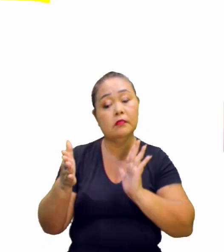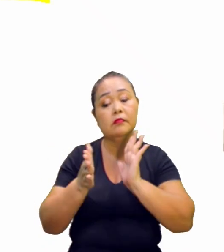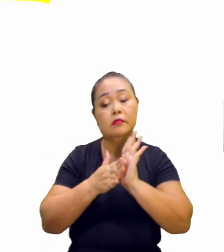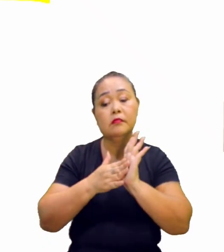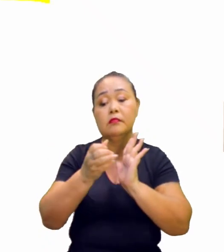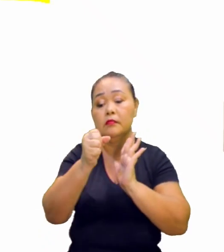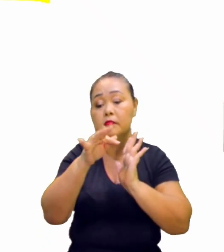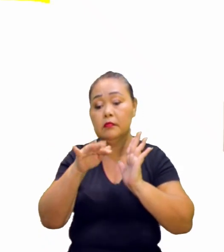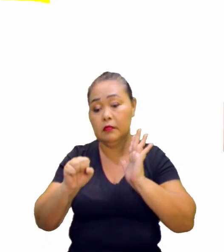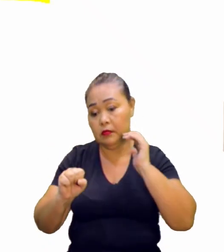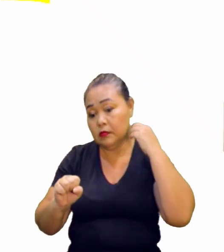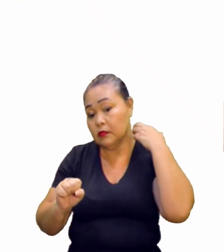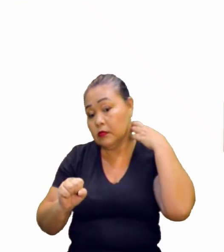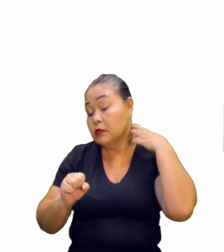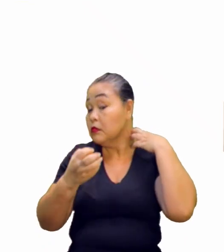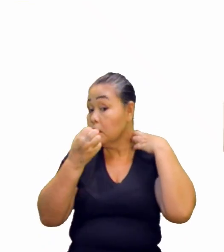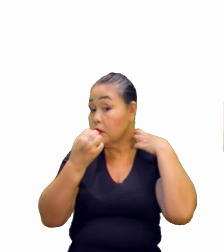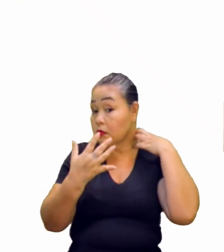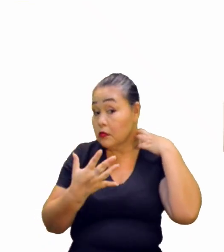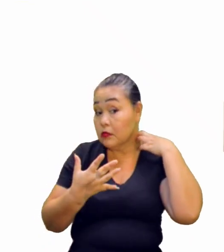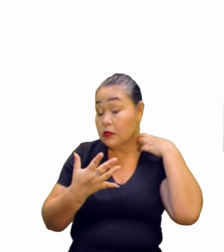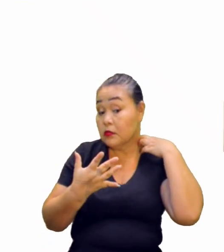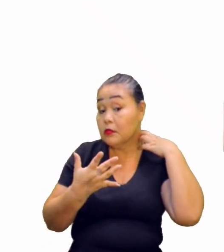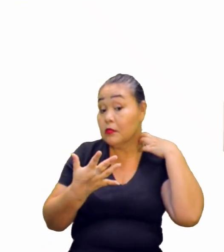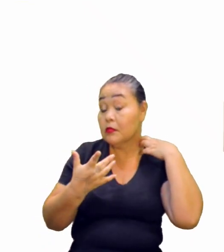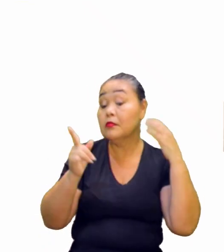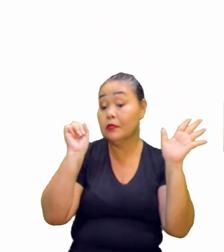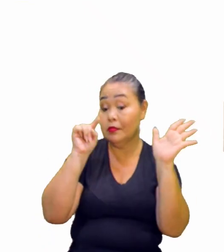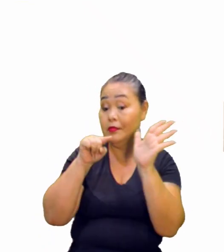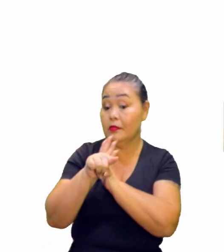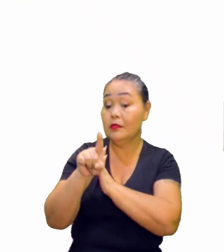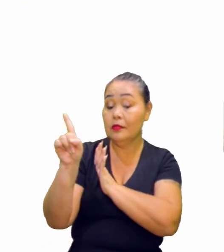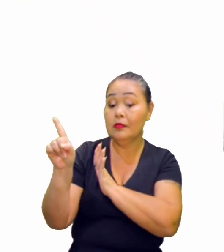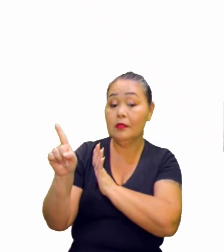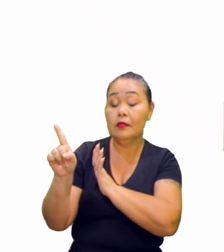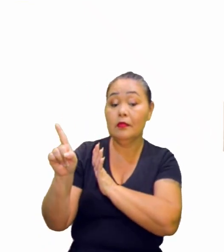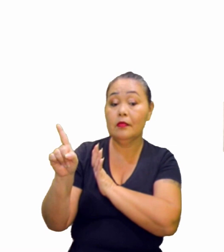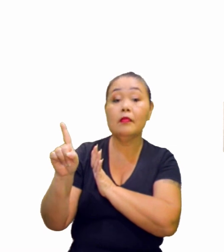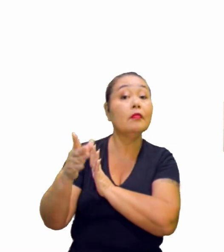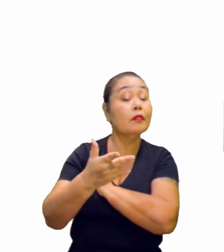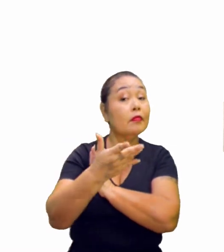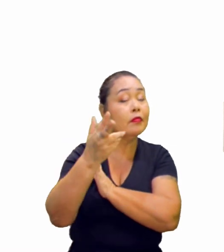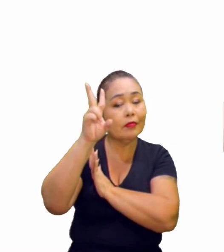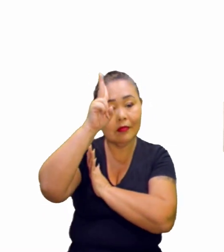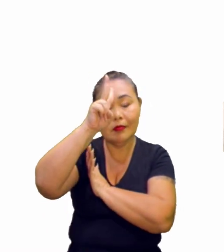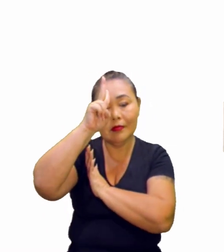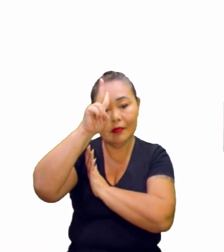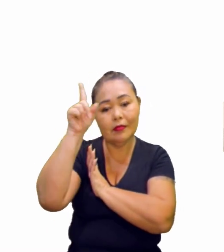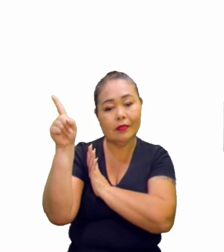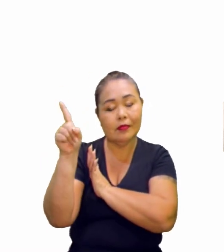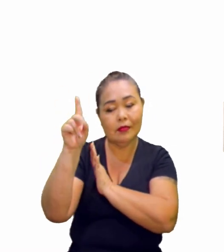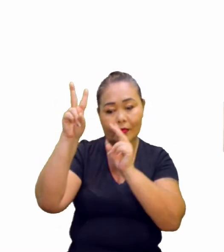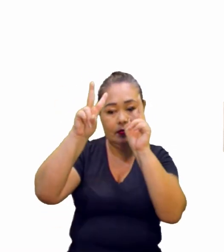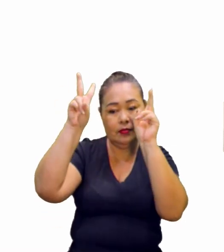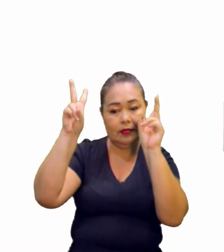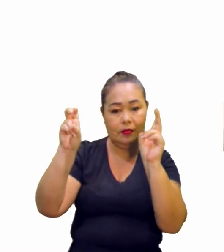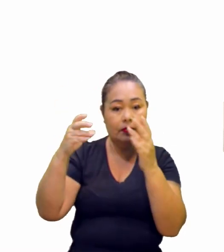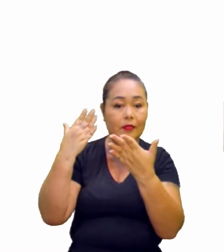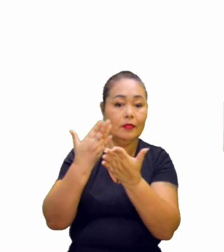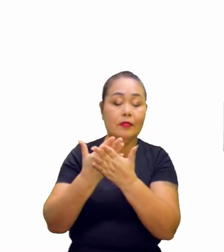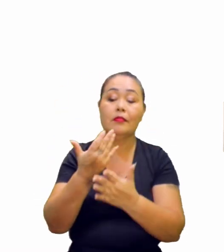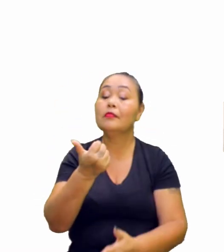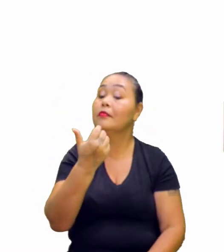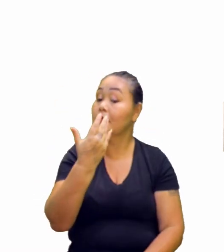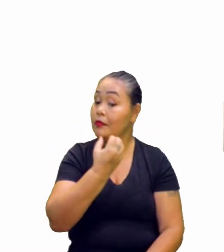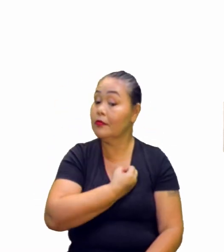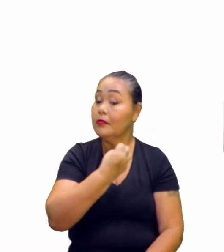SAFs, tá? Bom, a gente tem uma questãozinha aí para que você relembre esse assunto da aula 3,